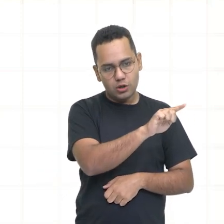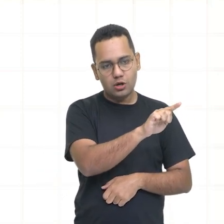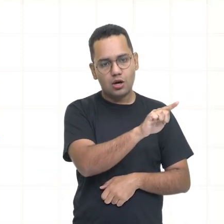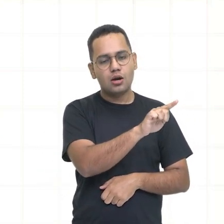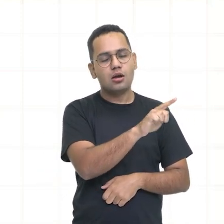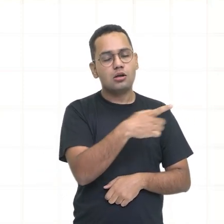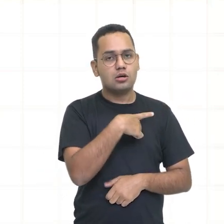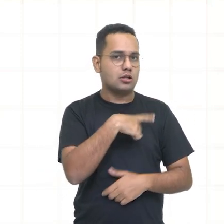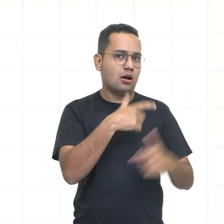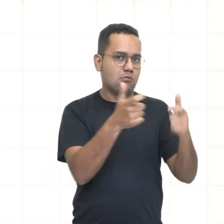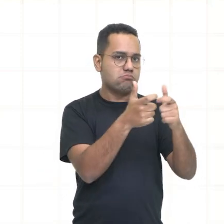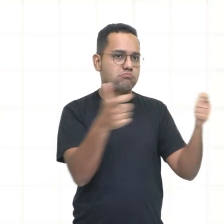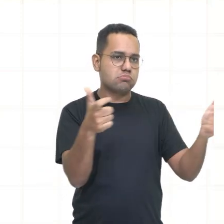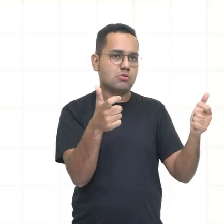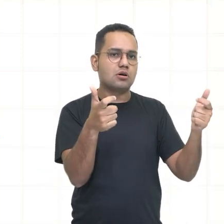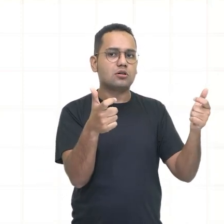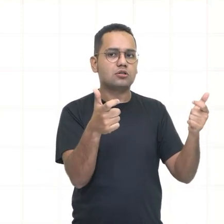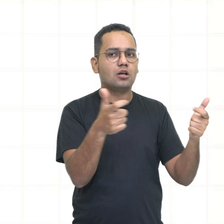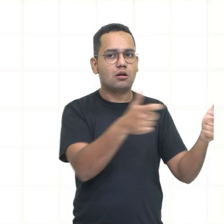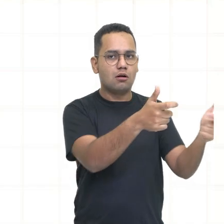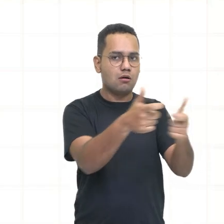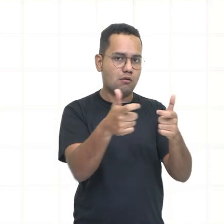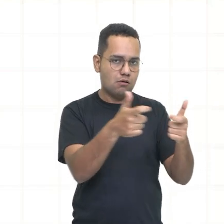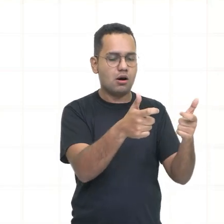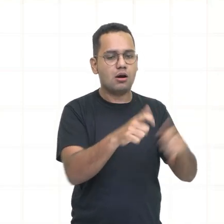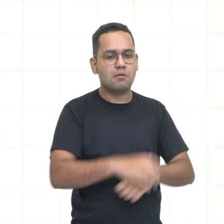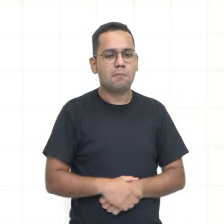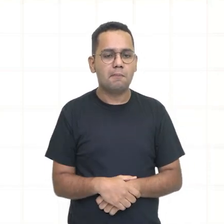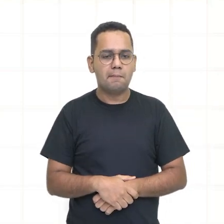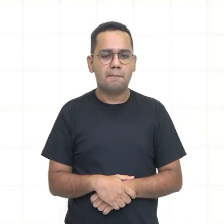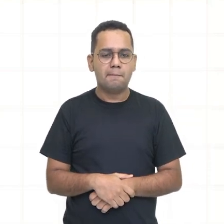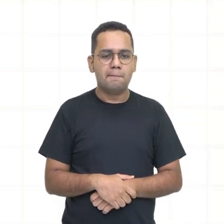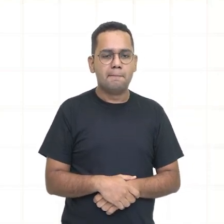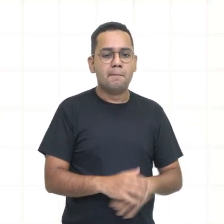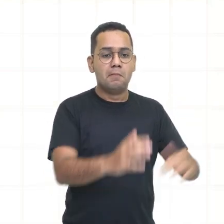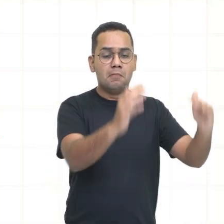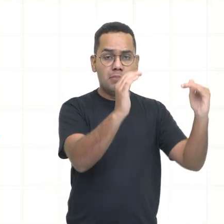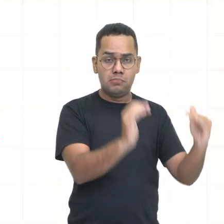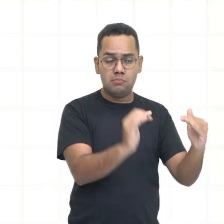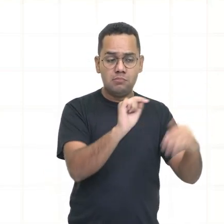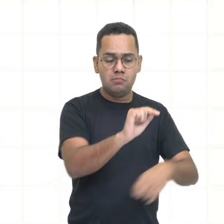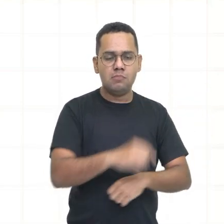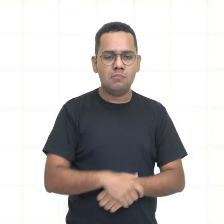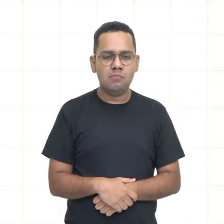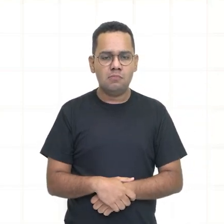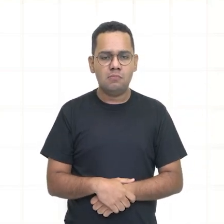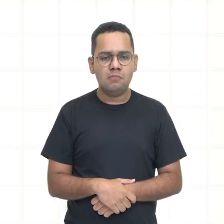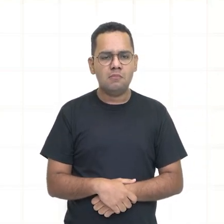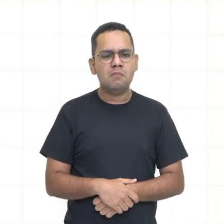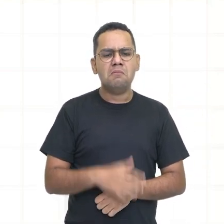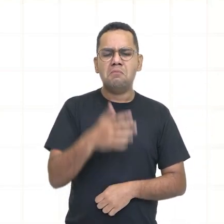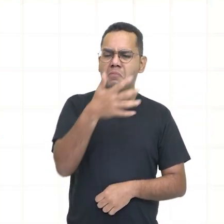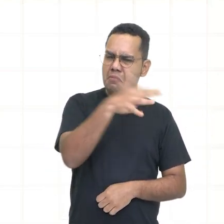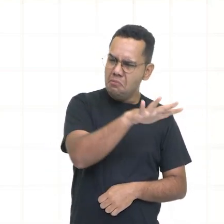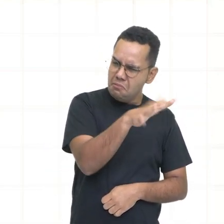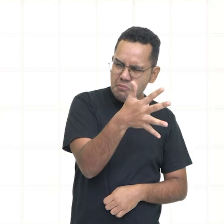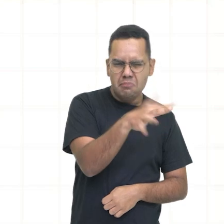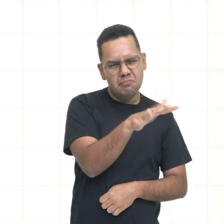concentração. E dentro desses campos de concentrações nazistas, nós vamos observar o extermínio